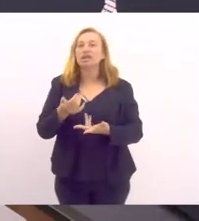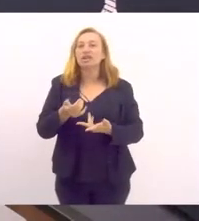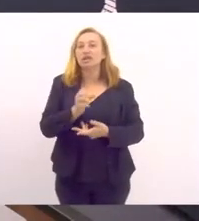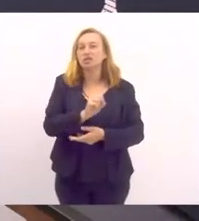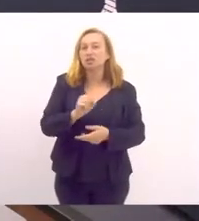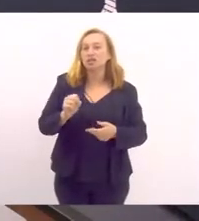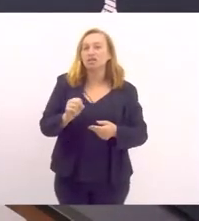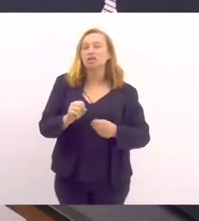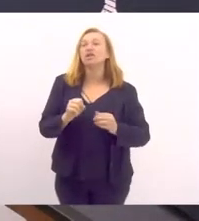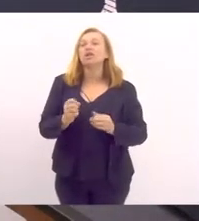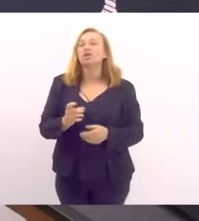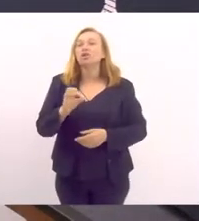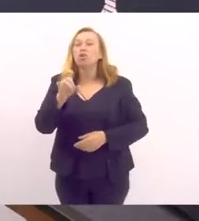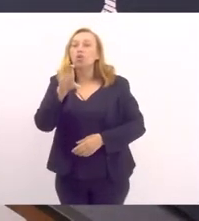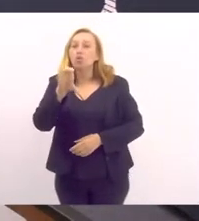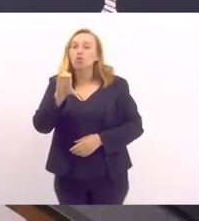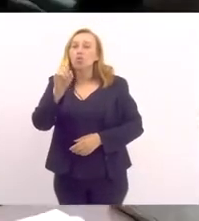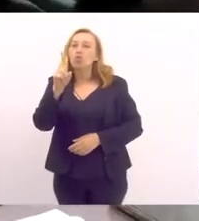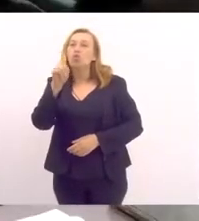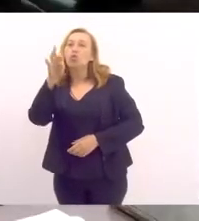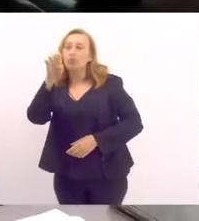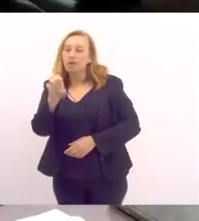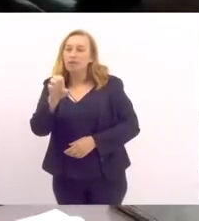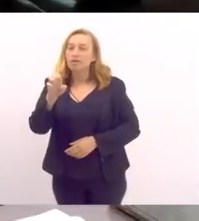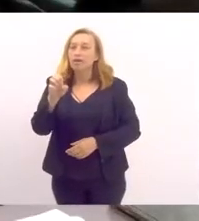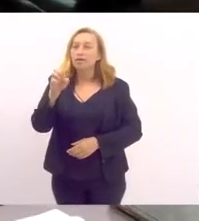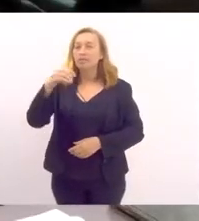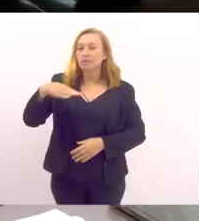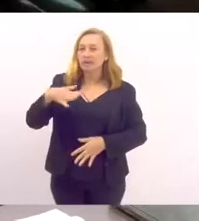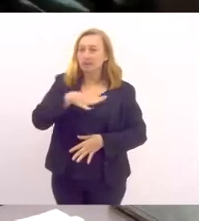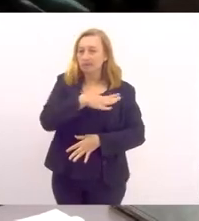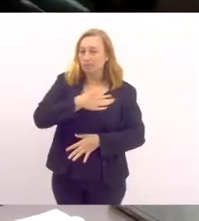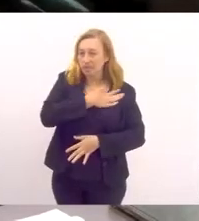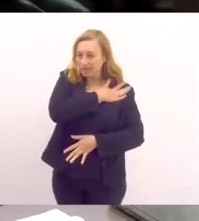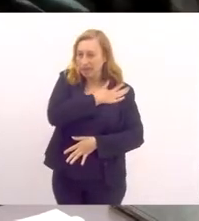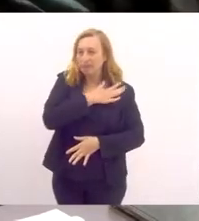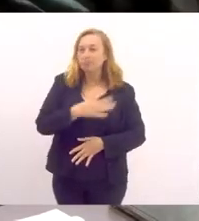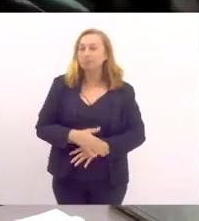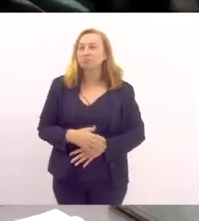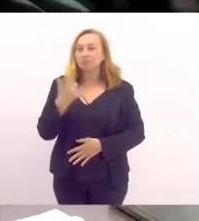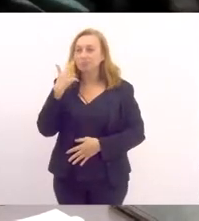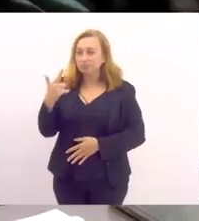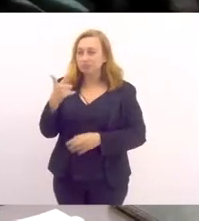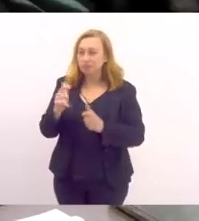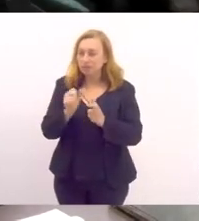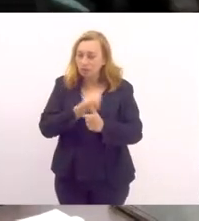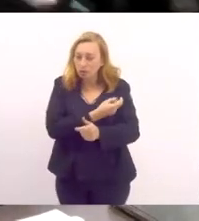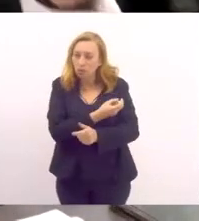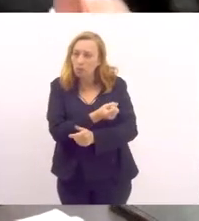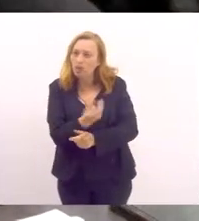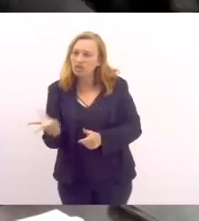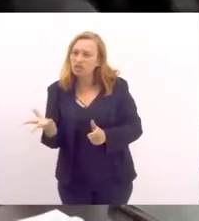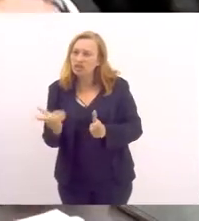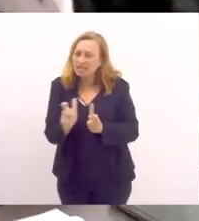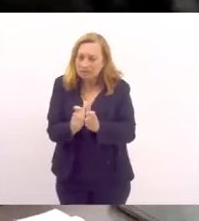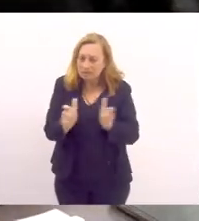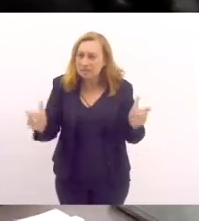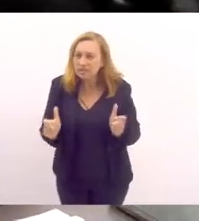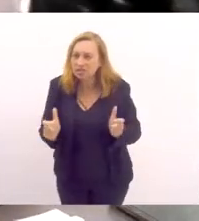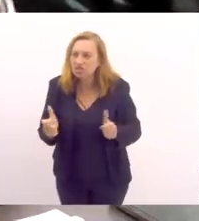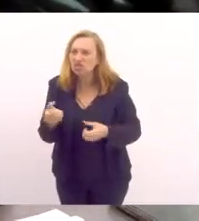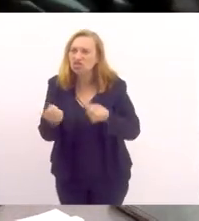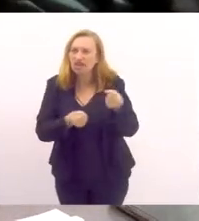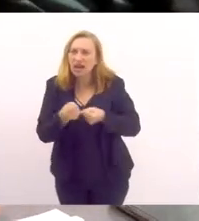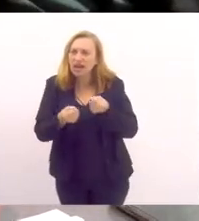do Clube Militar. E aí você vê ali na General Canabarro uma quantidade enorme de carrinhos, de